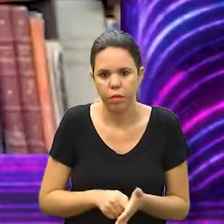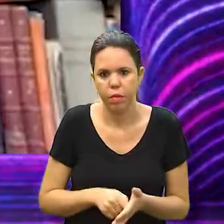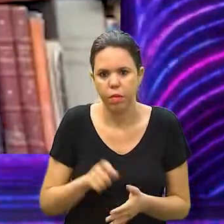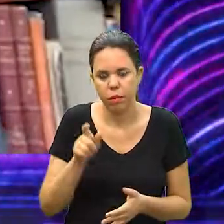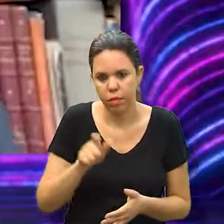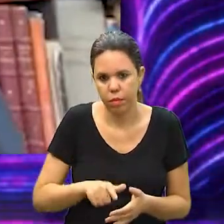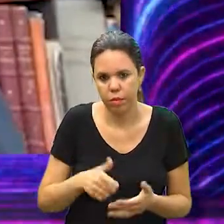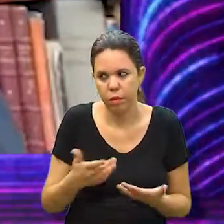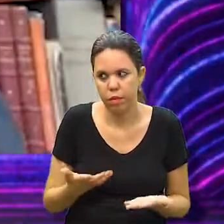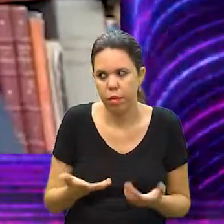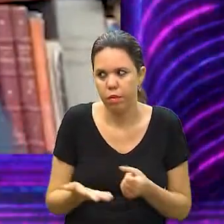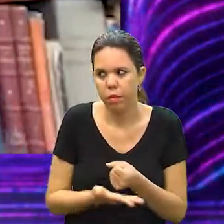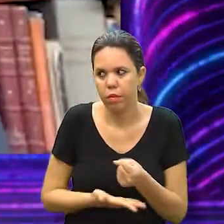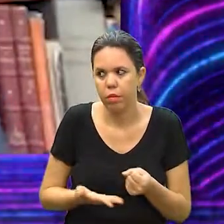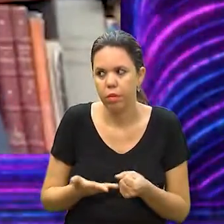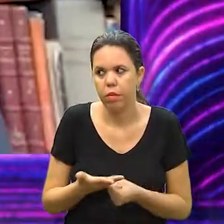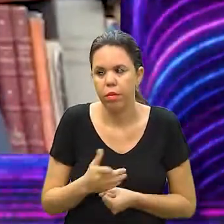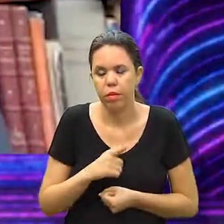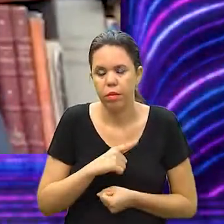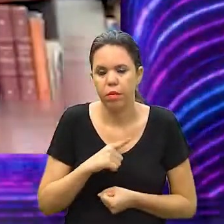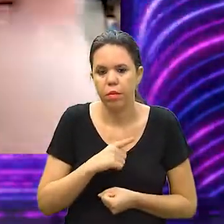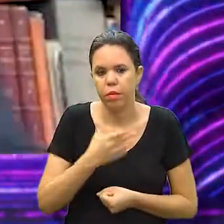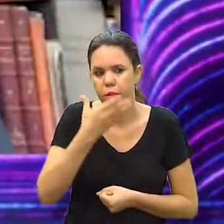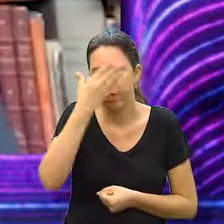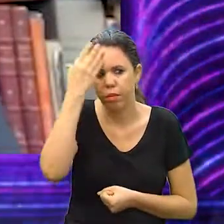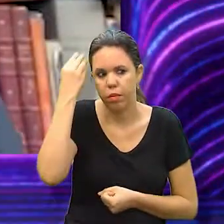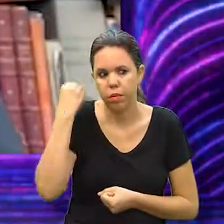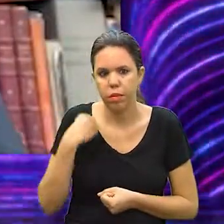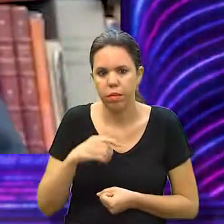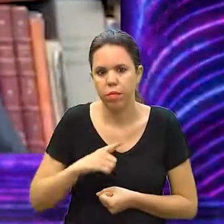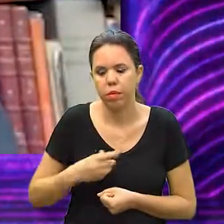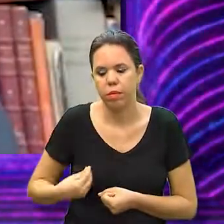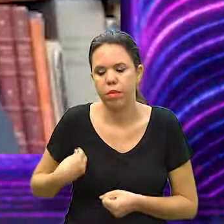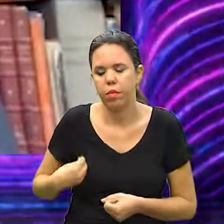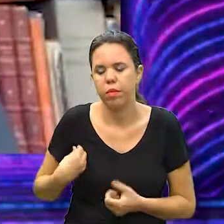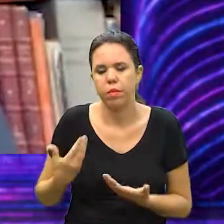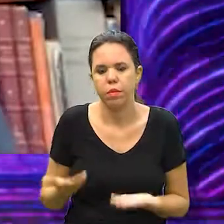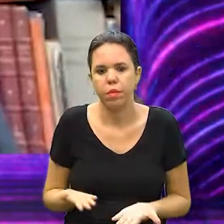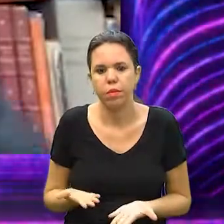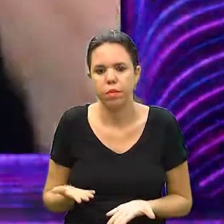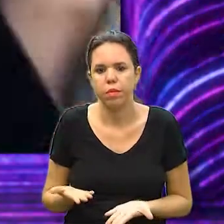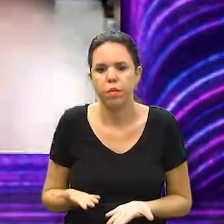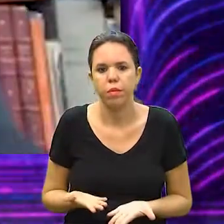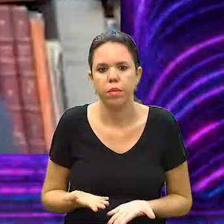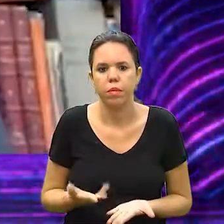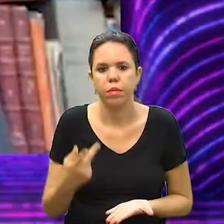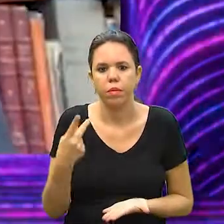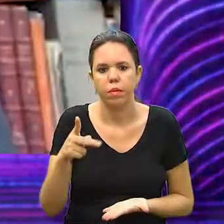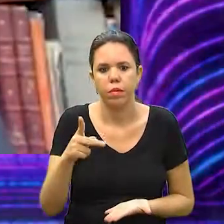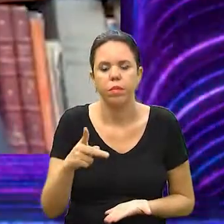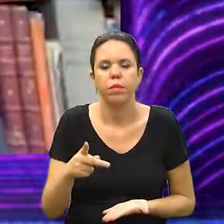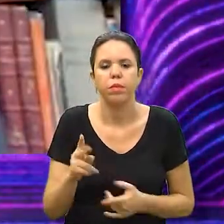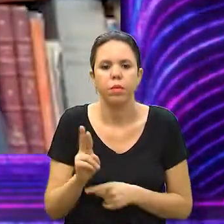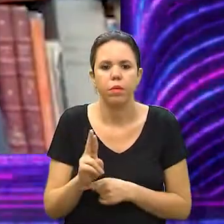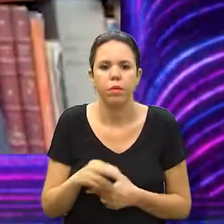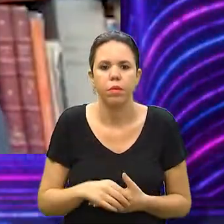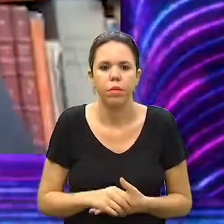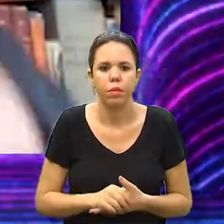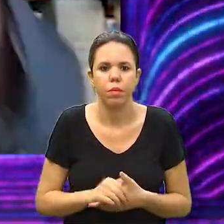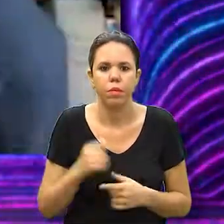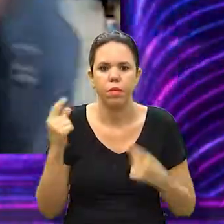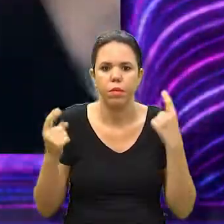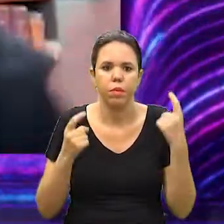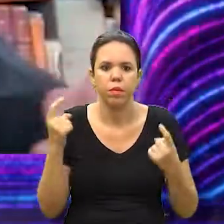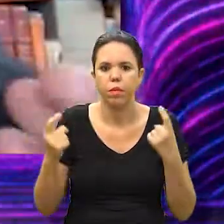para ser razoável, ele tem que esquecer que ele existe. Ele tem que esquecer das suas autorreferências. Ele tem